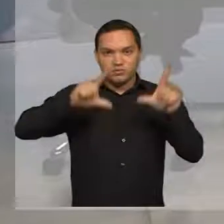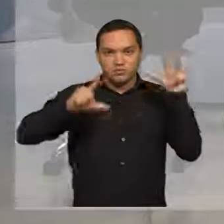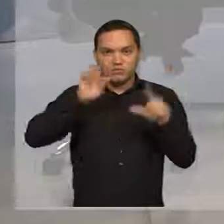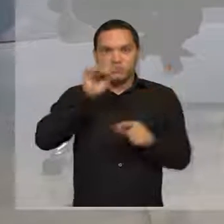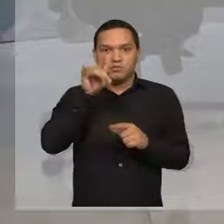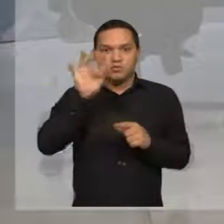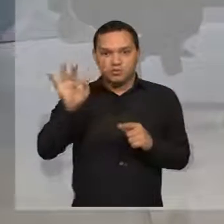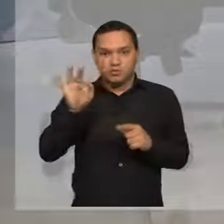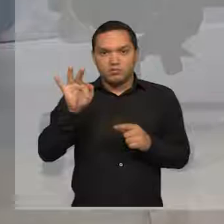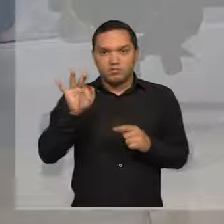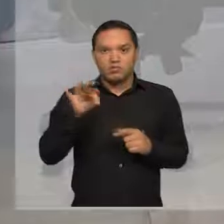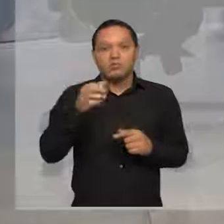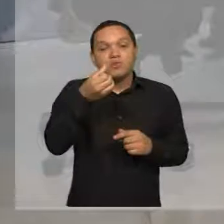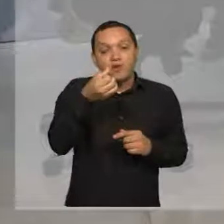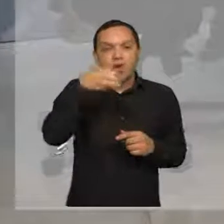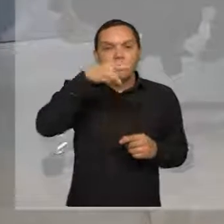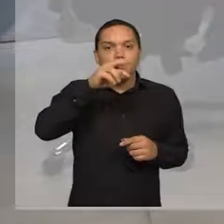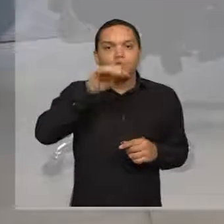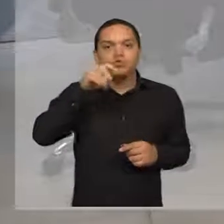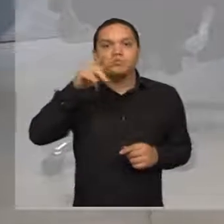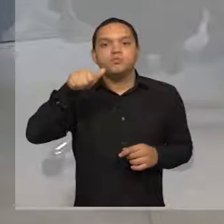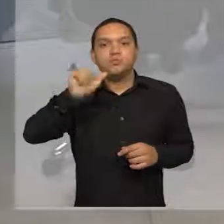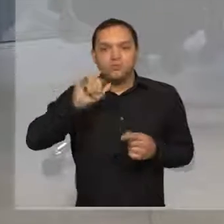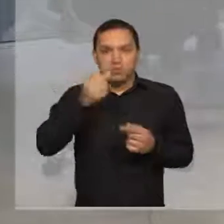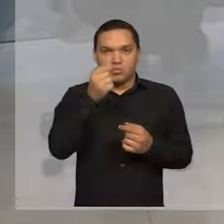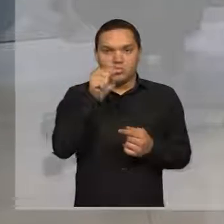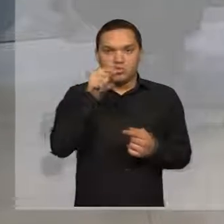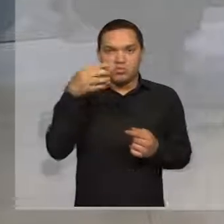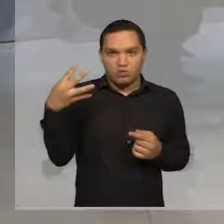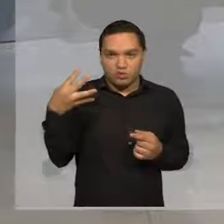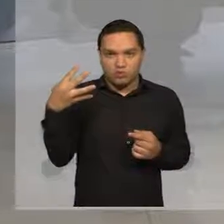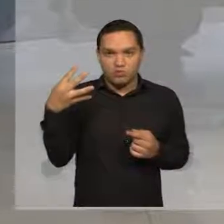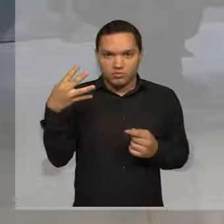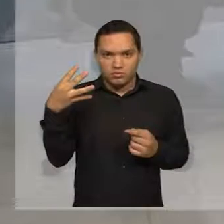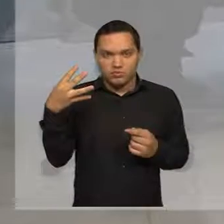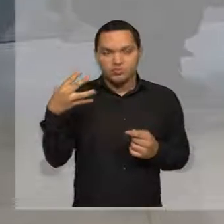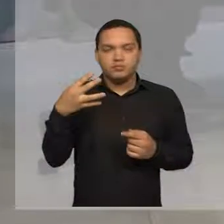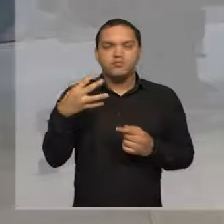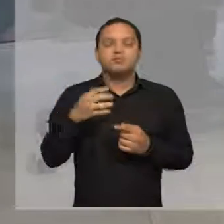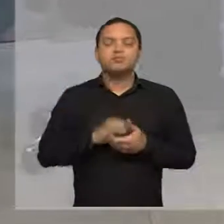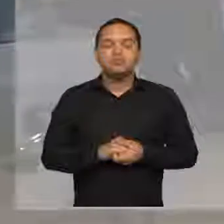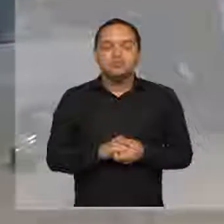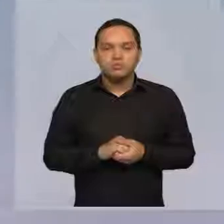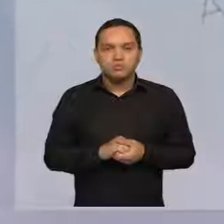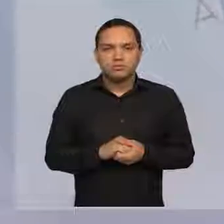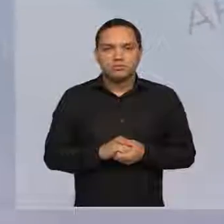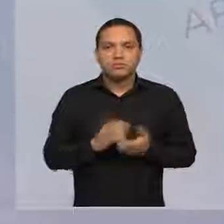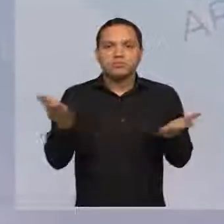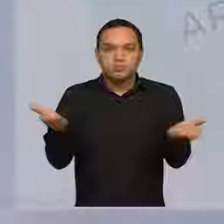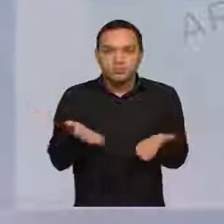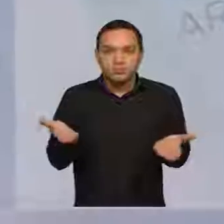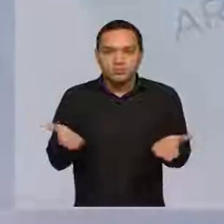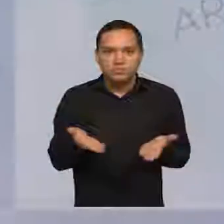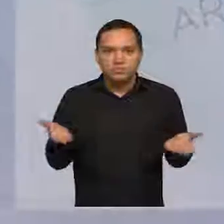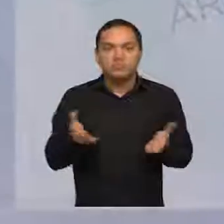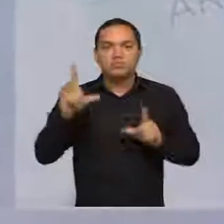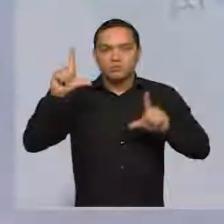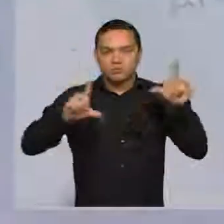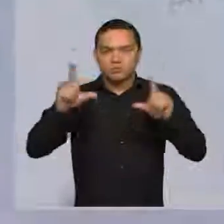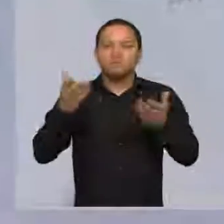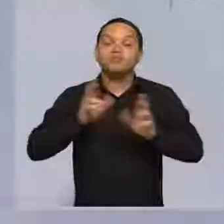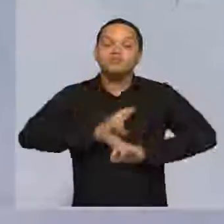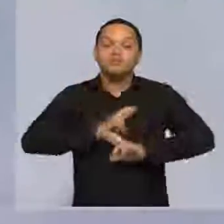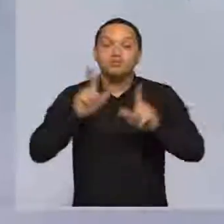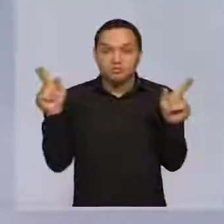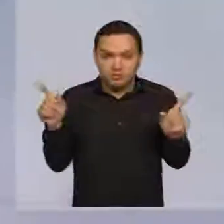programa Observatório pela TV Fortaleza, canal 6 da Multiplay e 61.4 digital. Hoje o